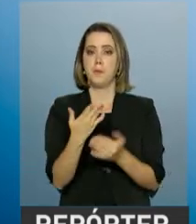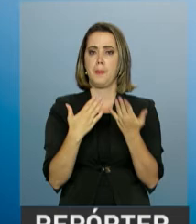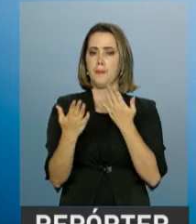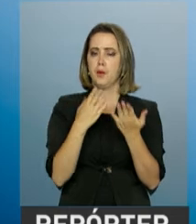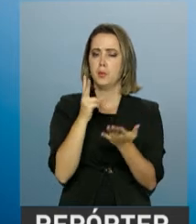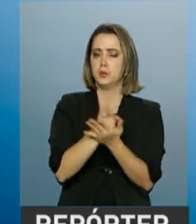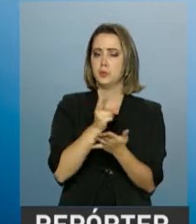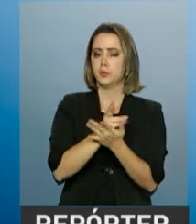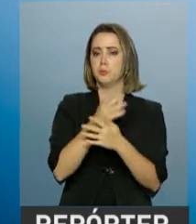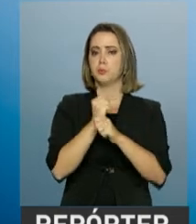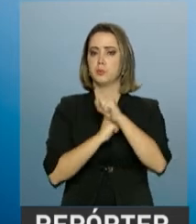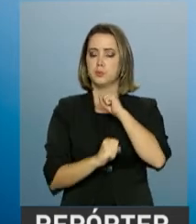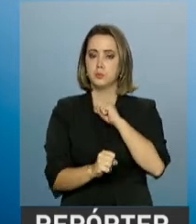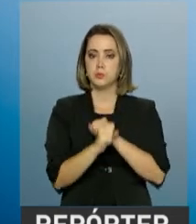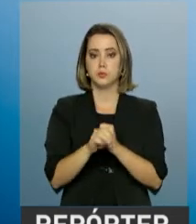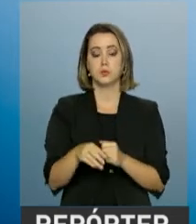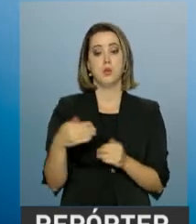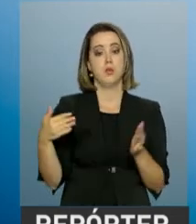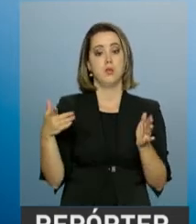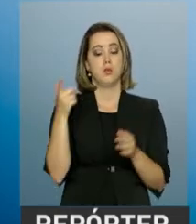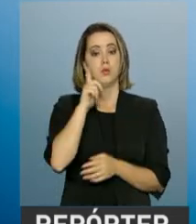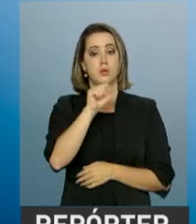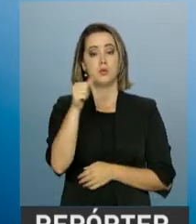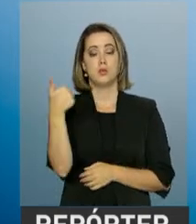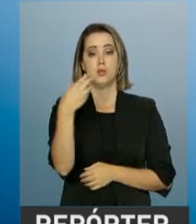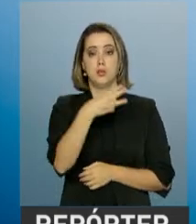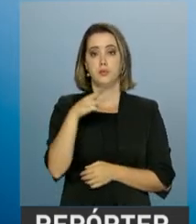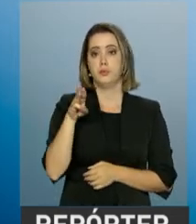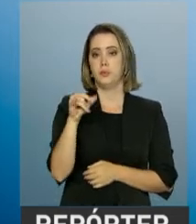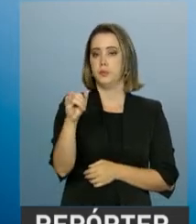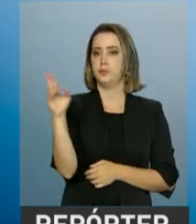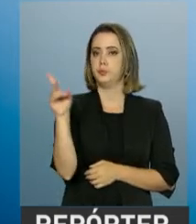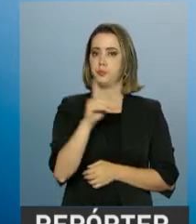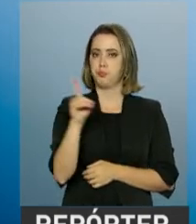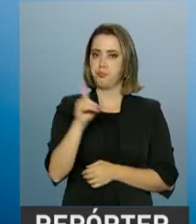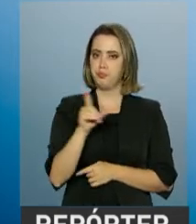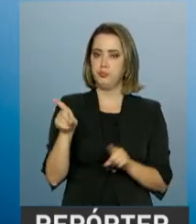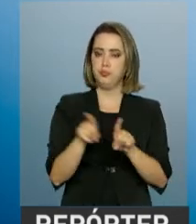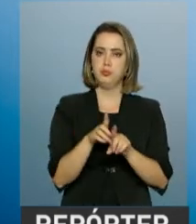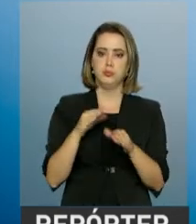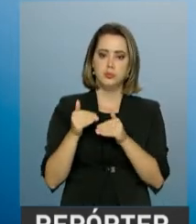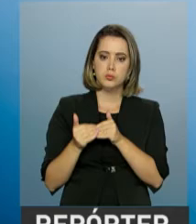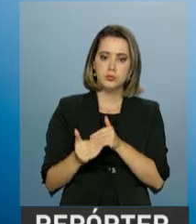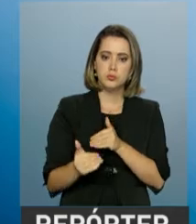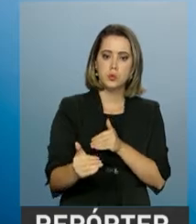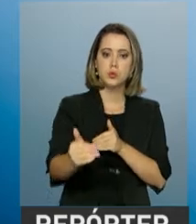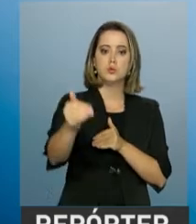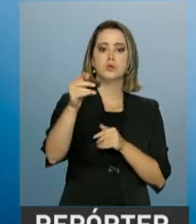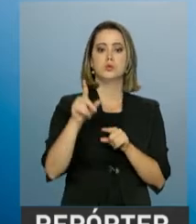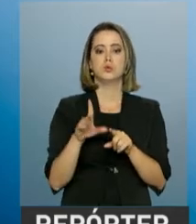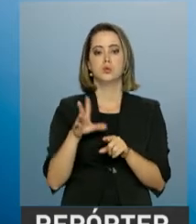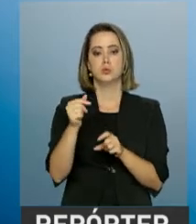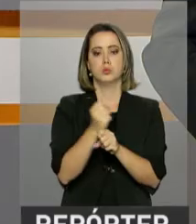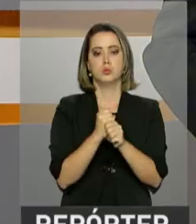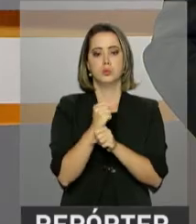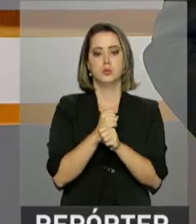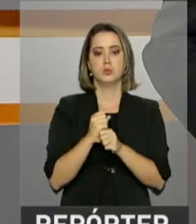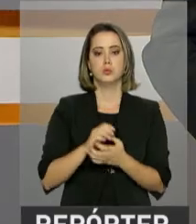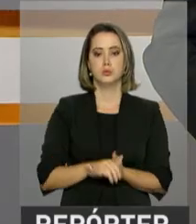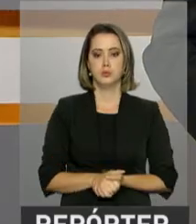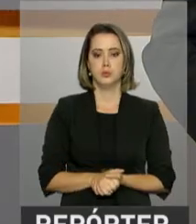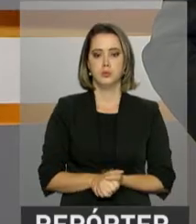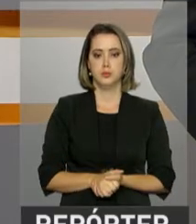atingindo quase 13 bilhões de dólares ea tendência é que esses resultados positivos permaneça ao longo do ano